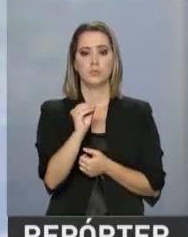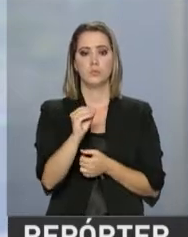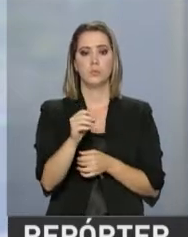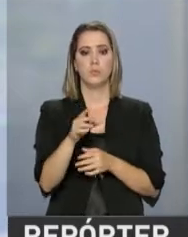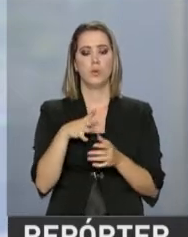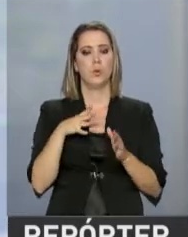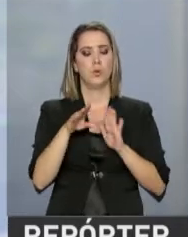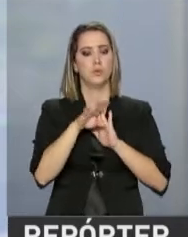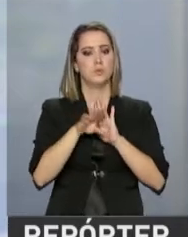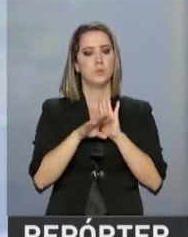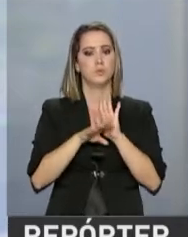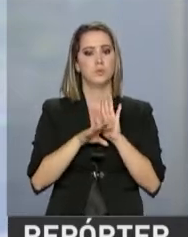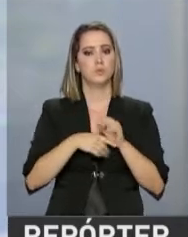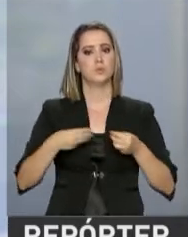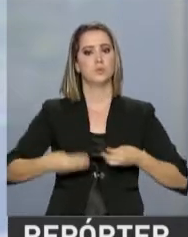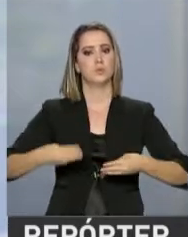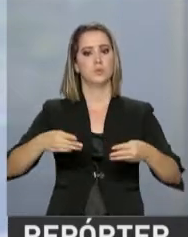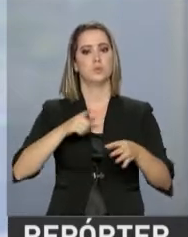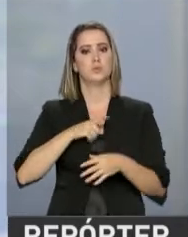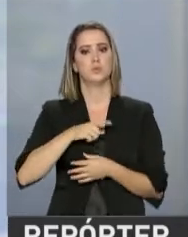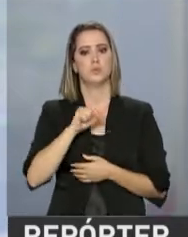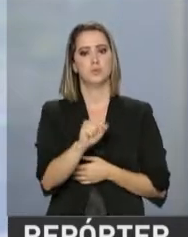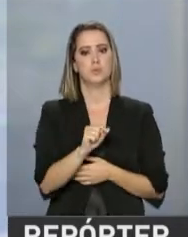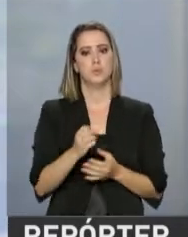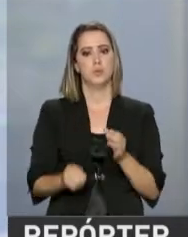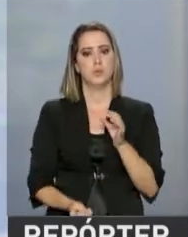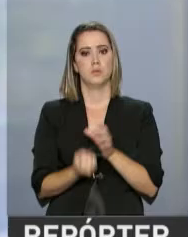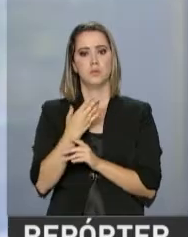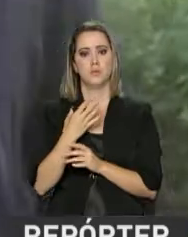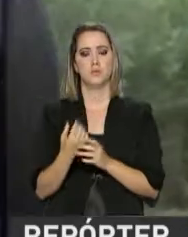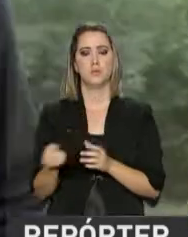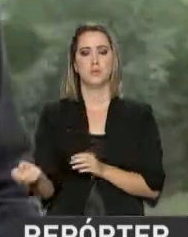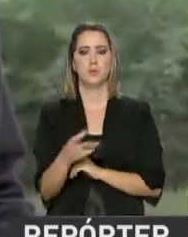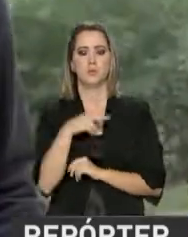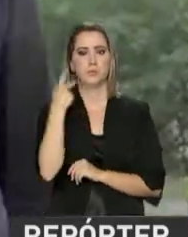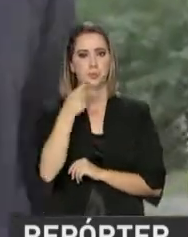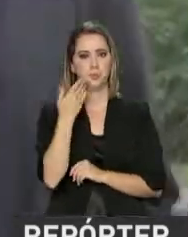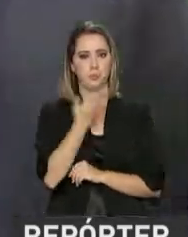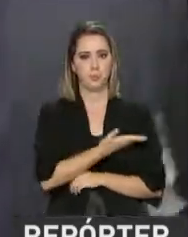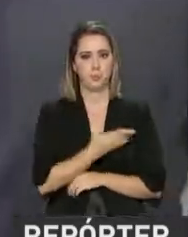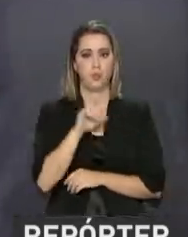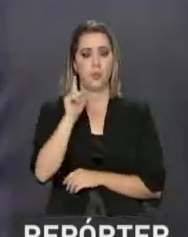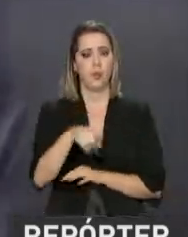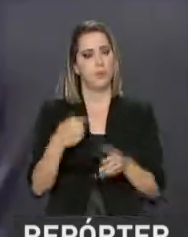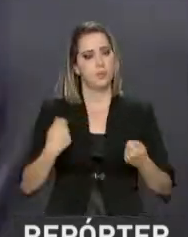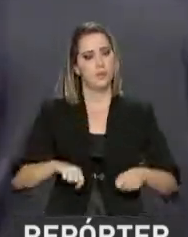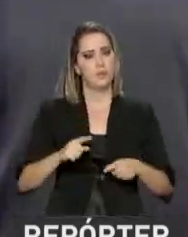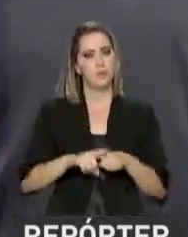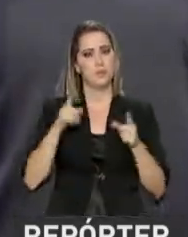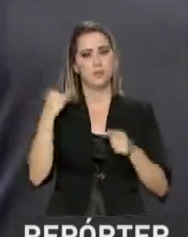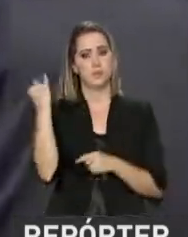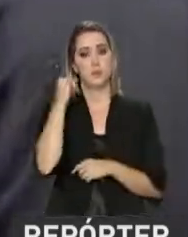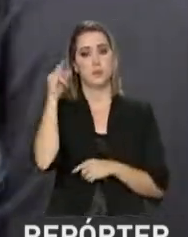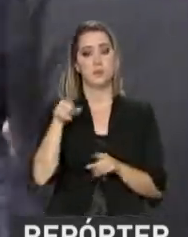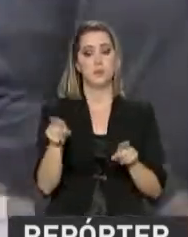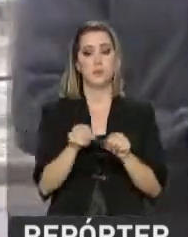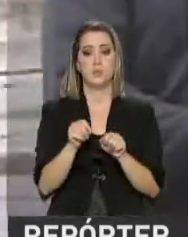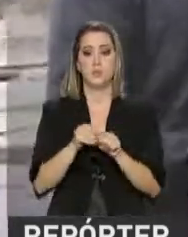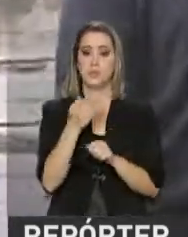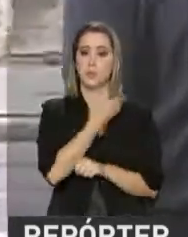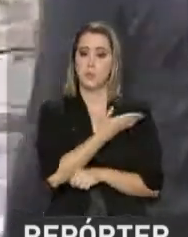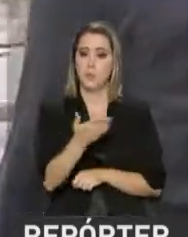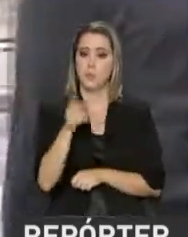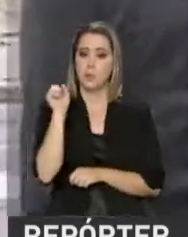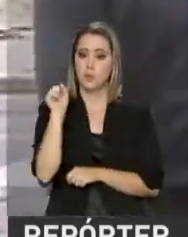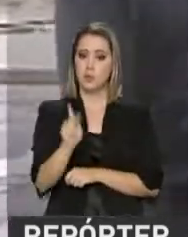programas que o Ministério tem em andamento e, como eu disse, inclusive criar novos programas. O incentivo é necessário, mas o importante é fazer como o aposentado